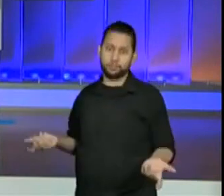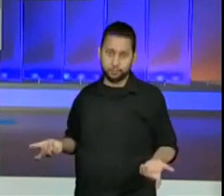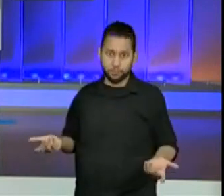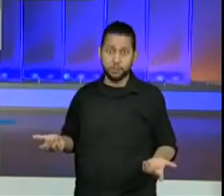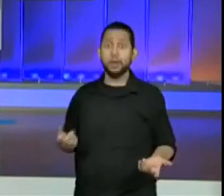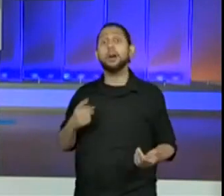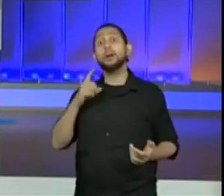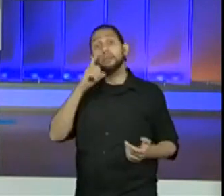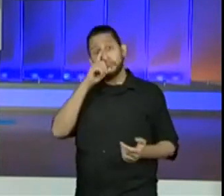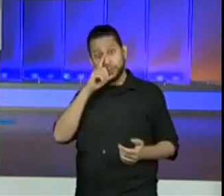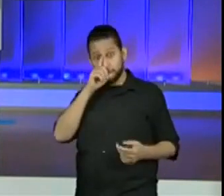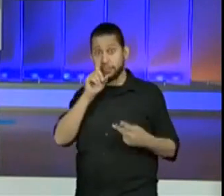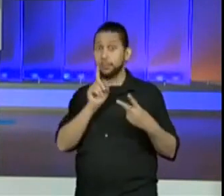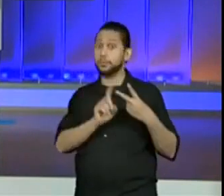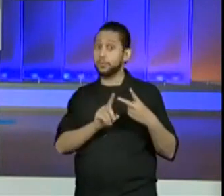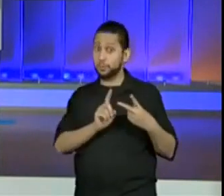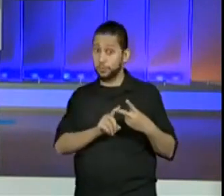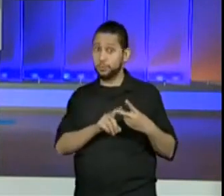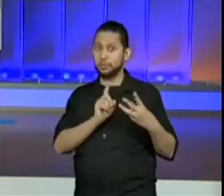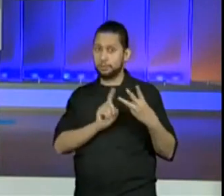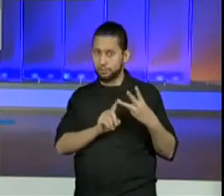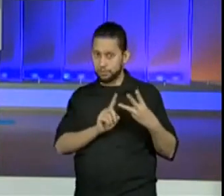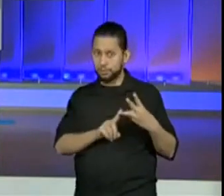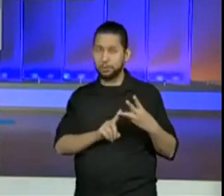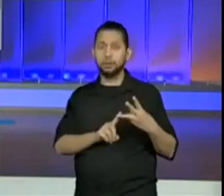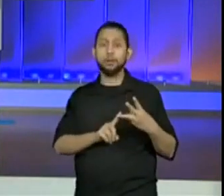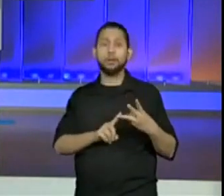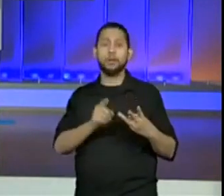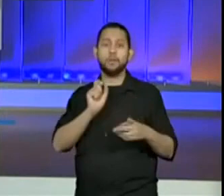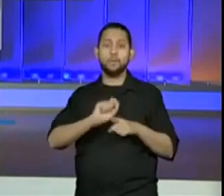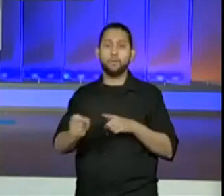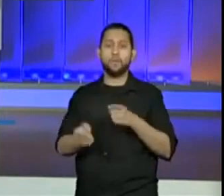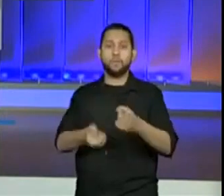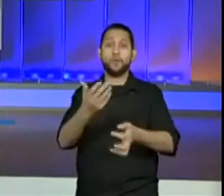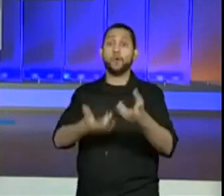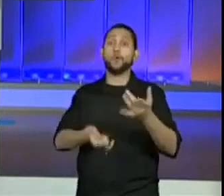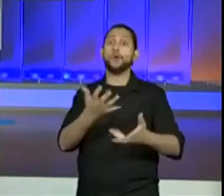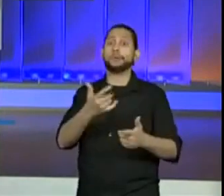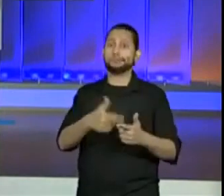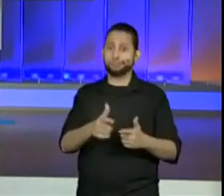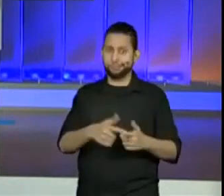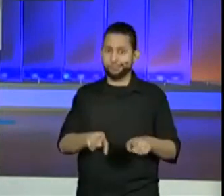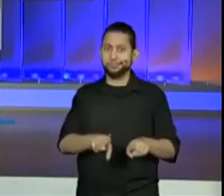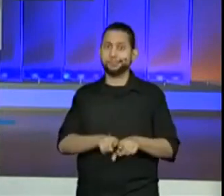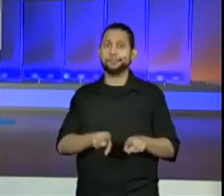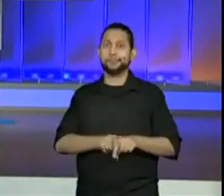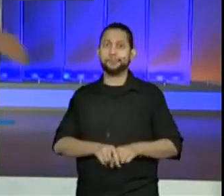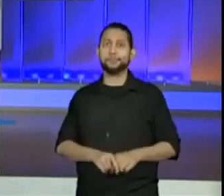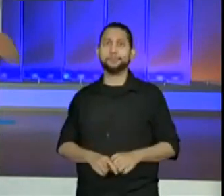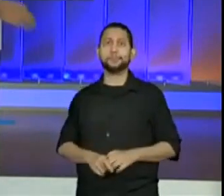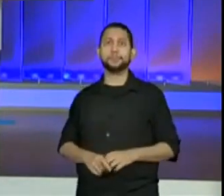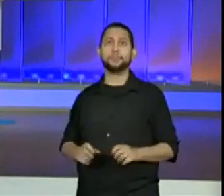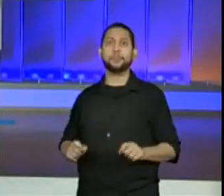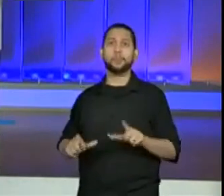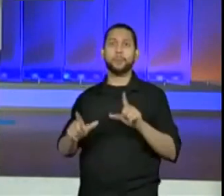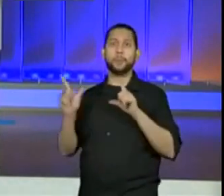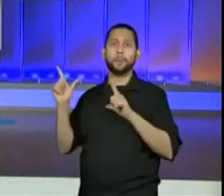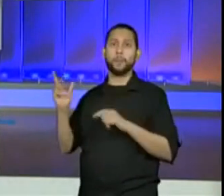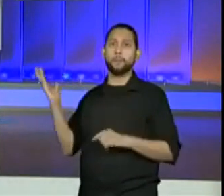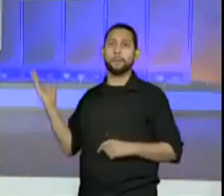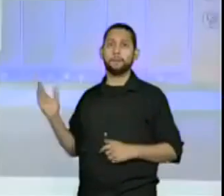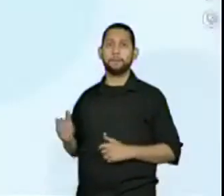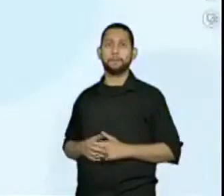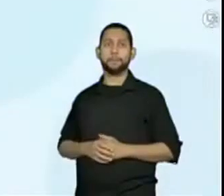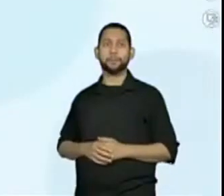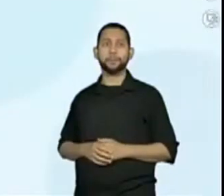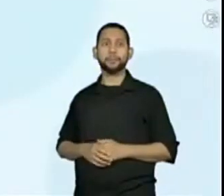causa apontada aí no texto que temos na tela. Então, temos aqui uma imagem